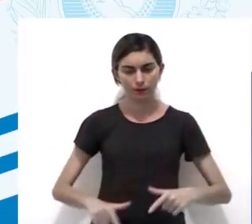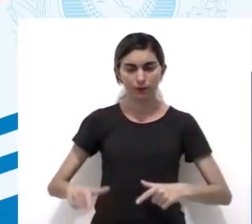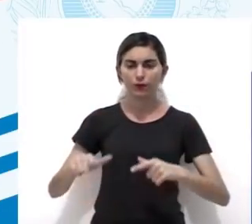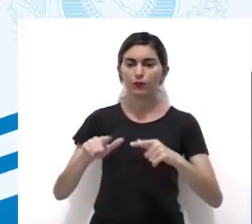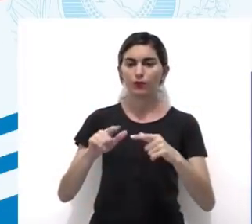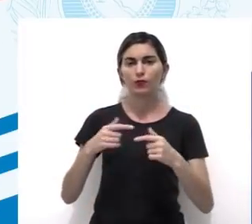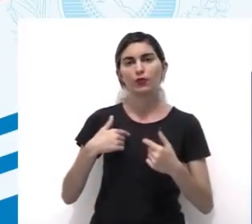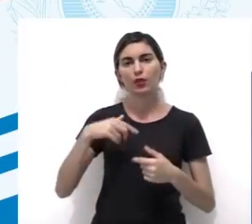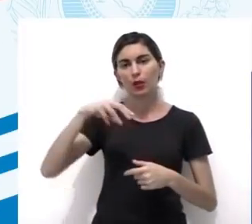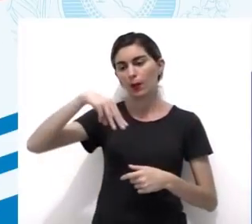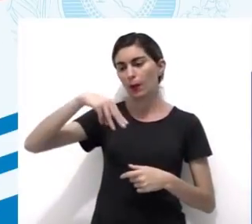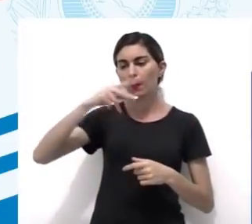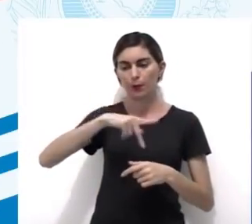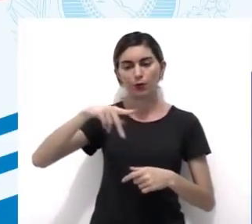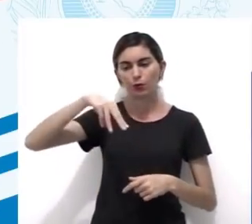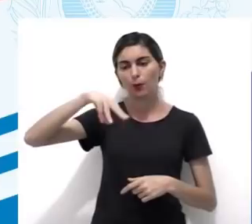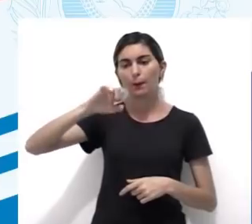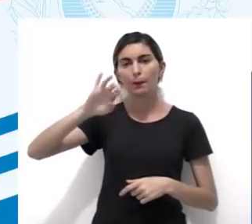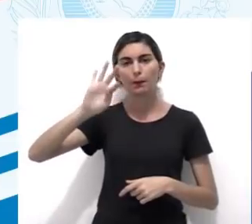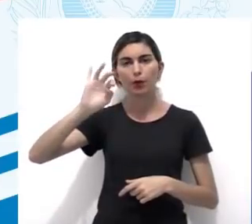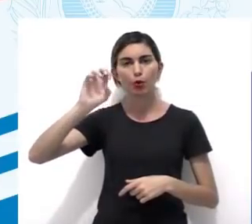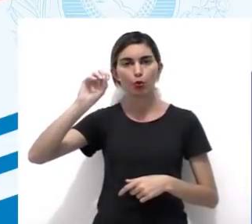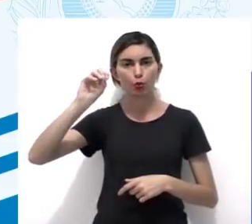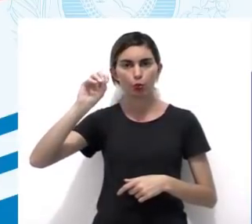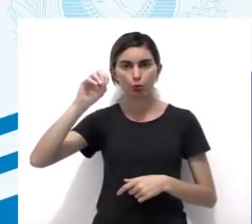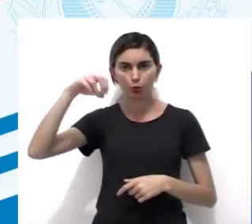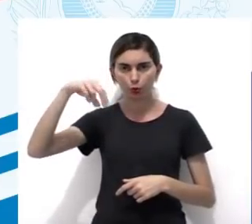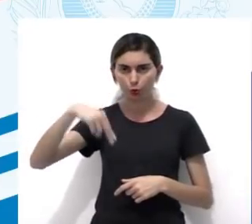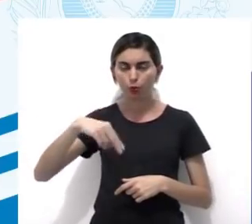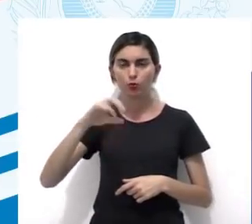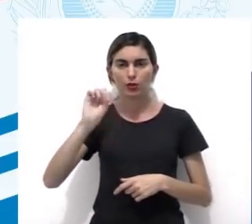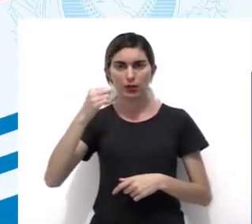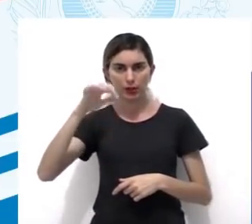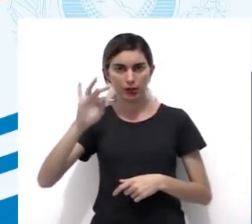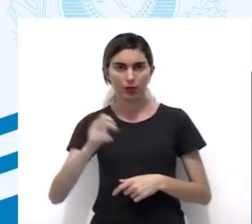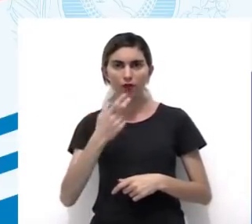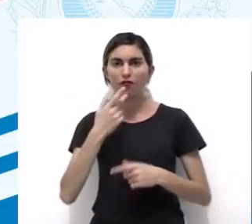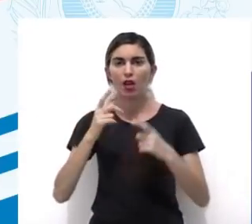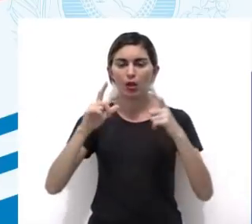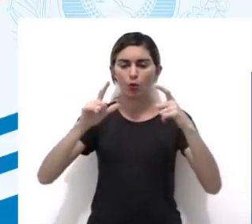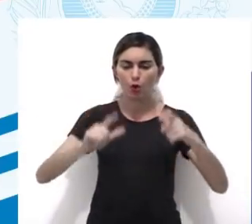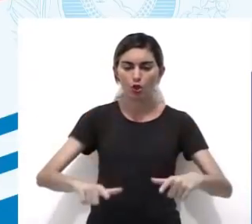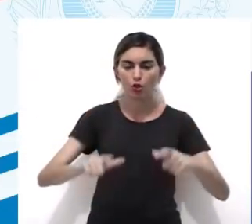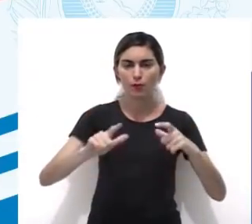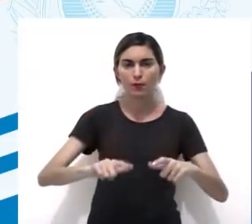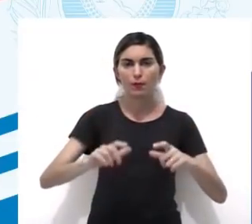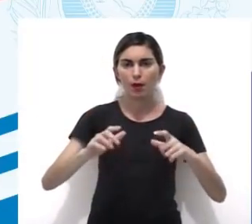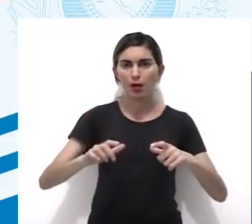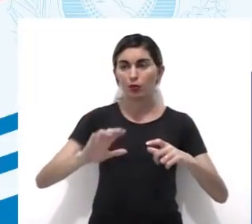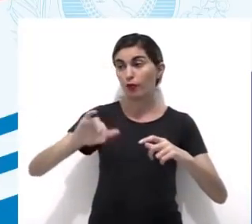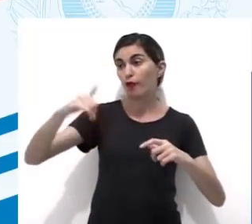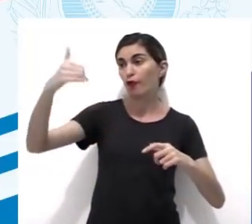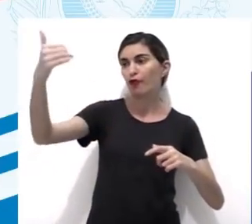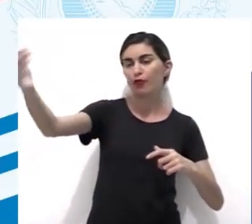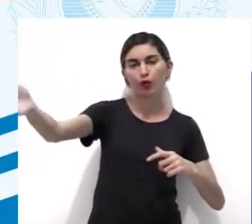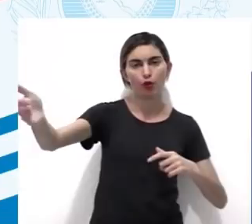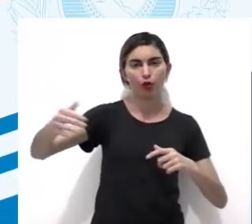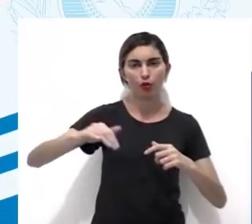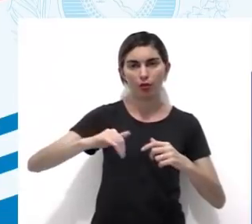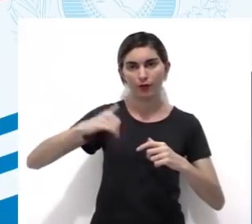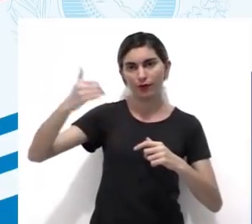o professor Milton Santos muitas vezes chama de espaço opaco, não é, aquele espaço que está fora dessa aldeia, que